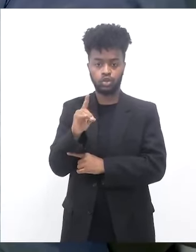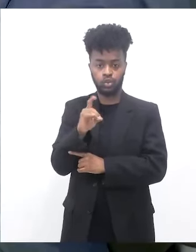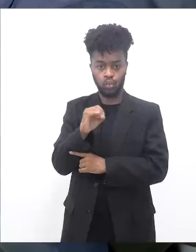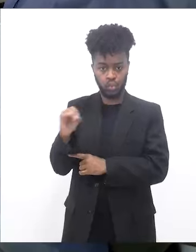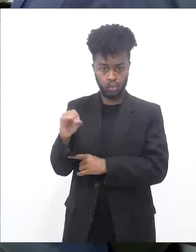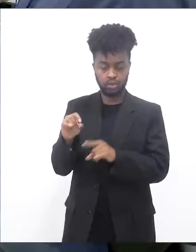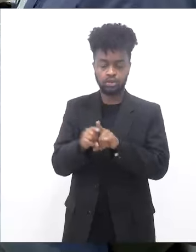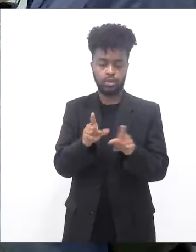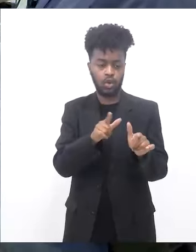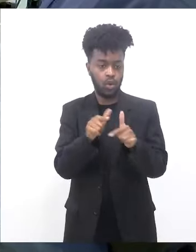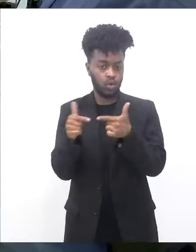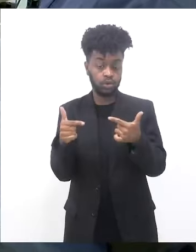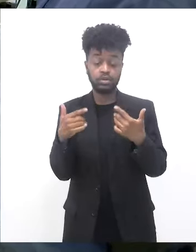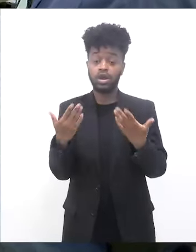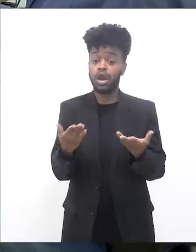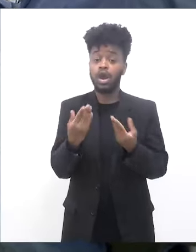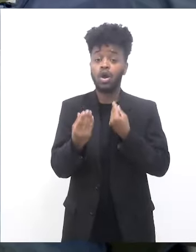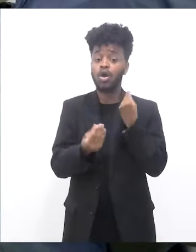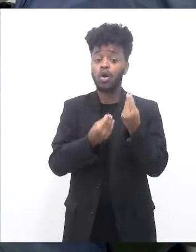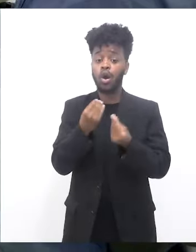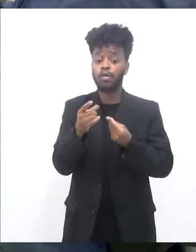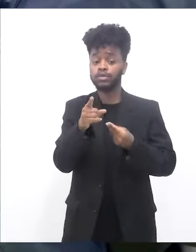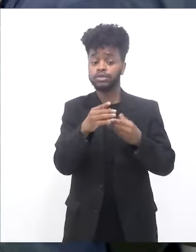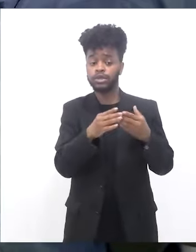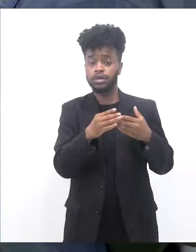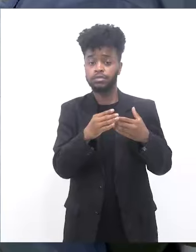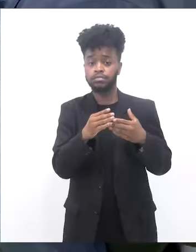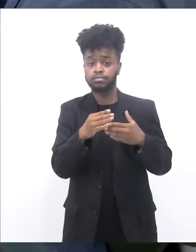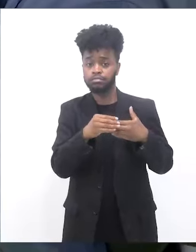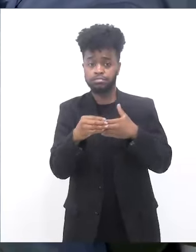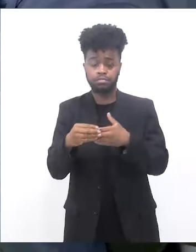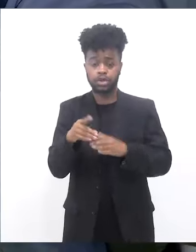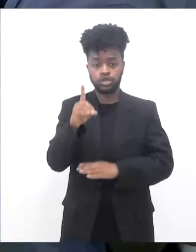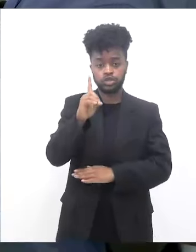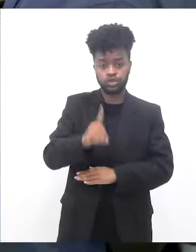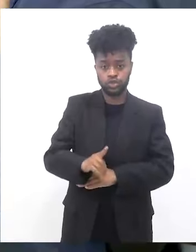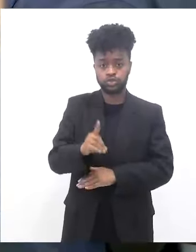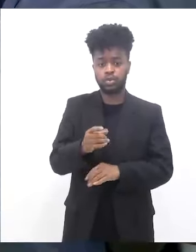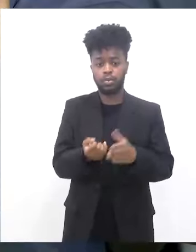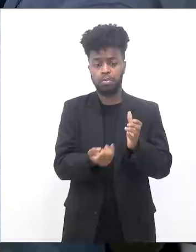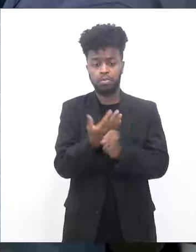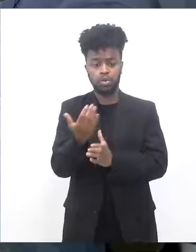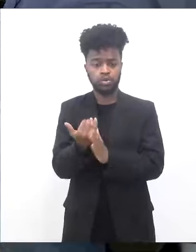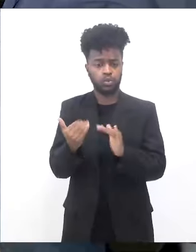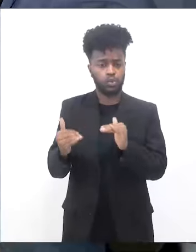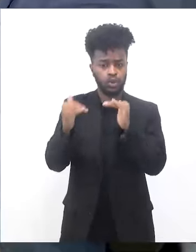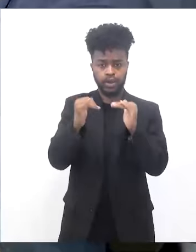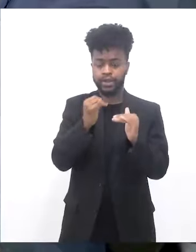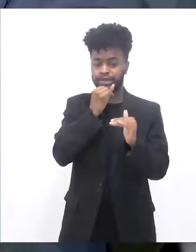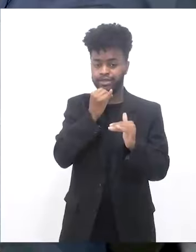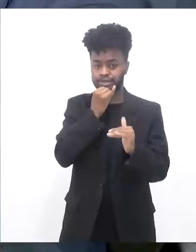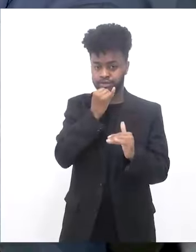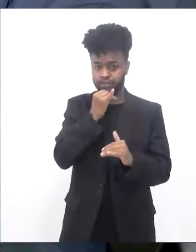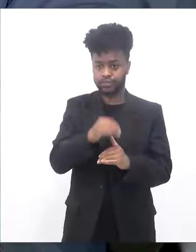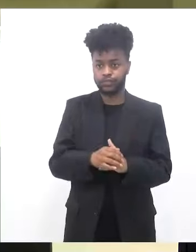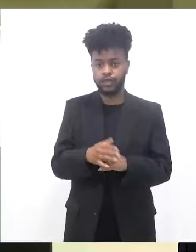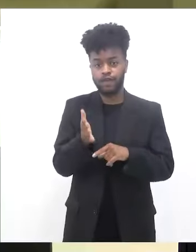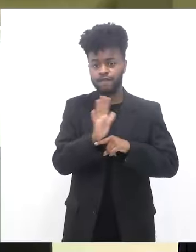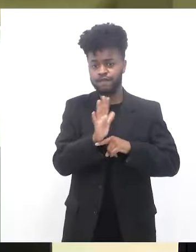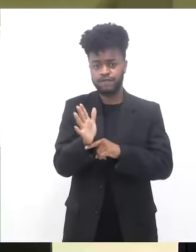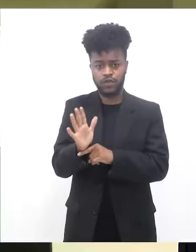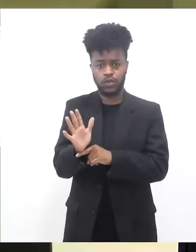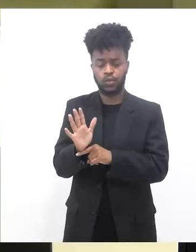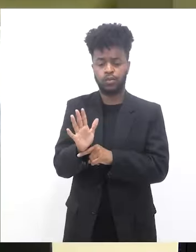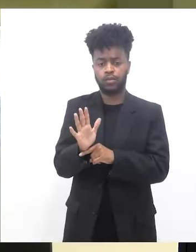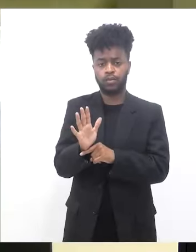aí. Como é que é dirigir uma produção de alta performance, como, por exemplo,